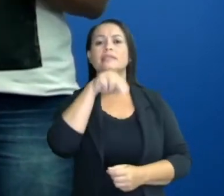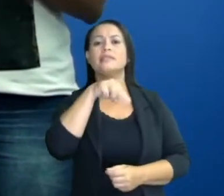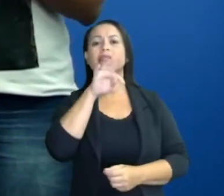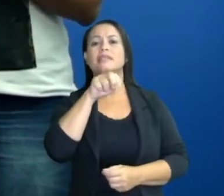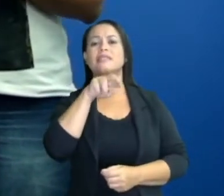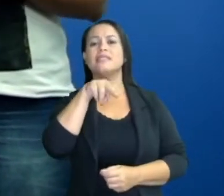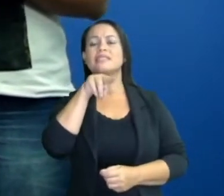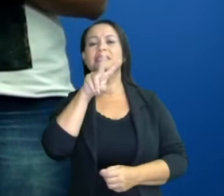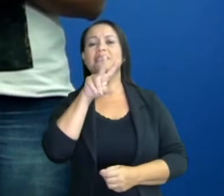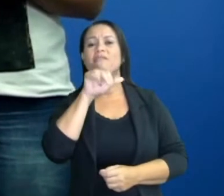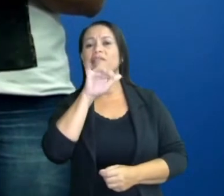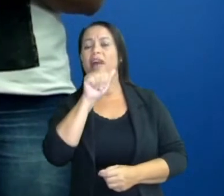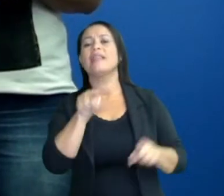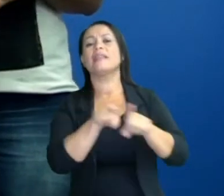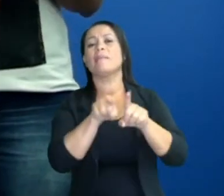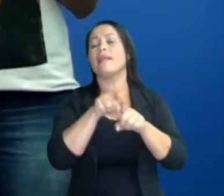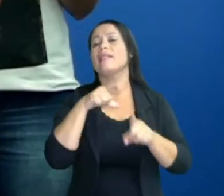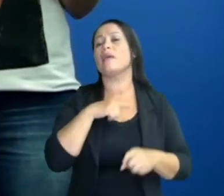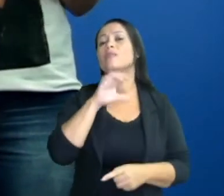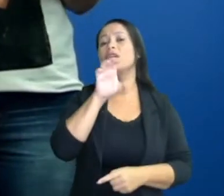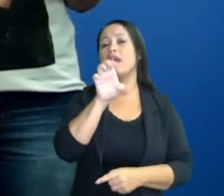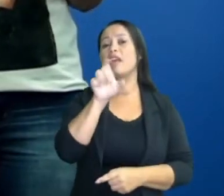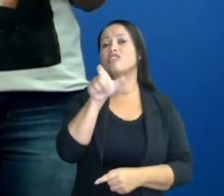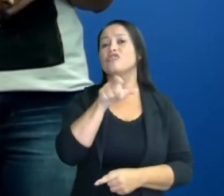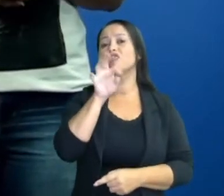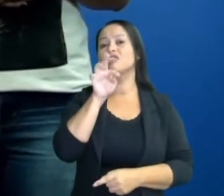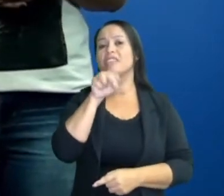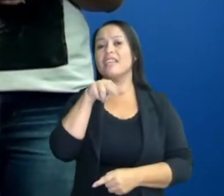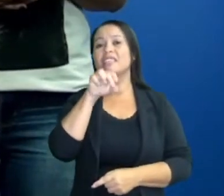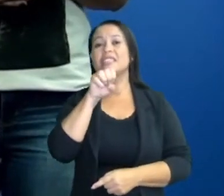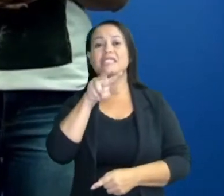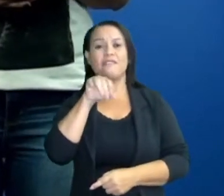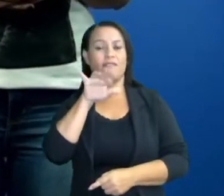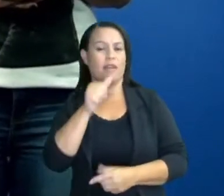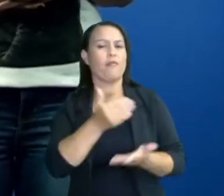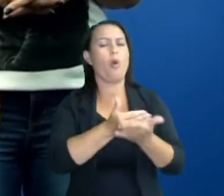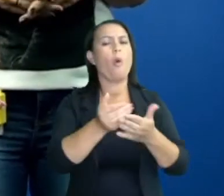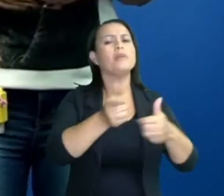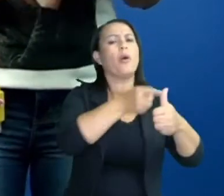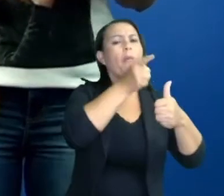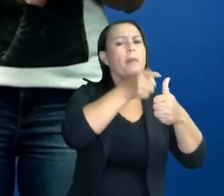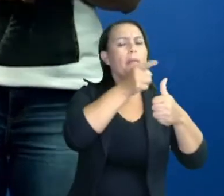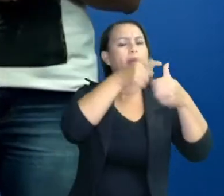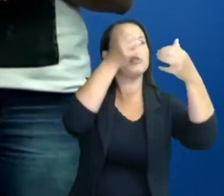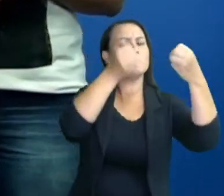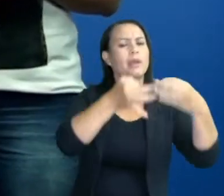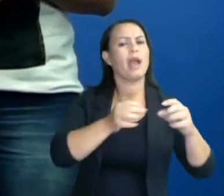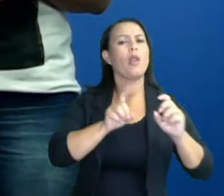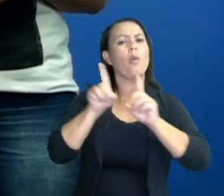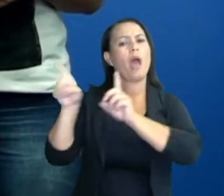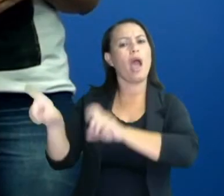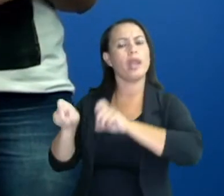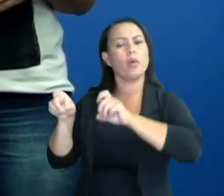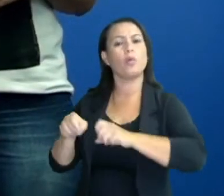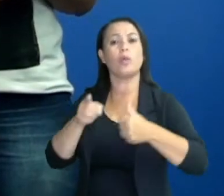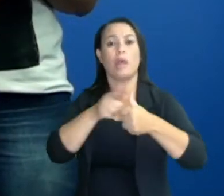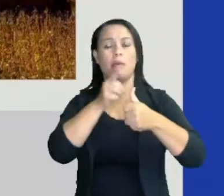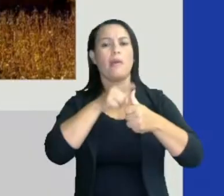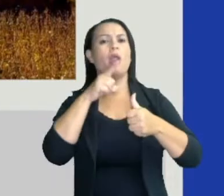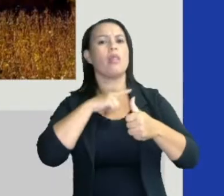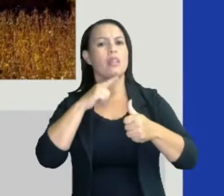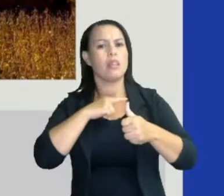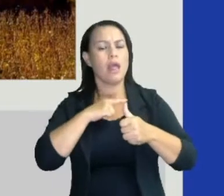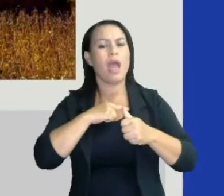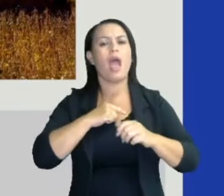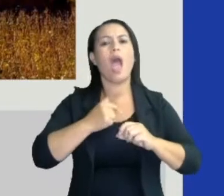e Agricultura extensiva vamos começar a falando da agricultura e tem simpa agricultura intensiva ela tem